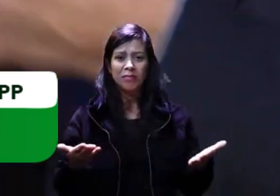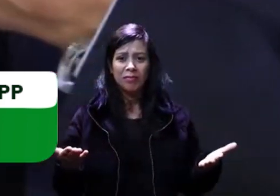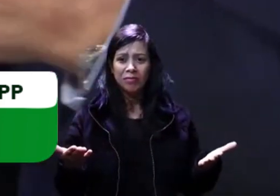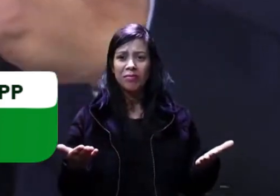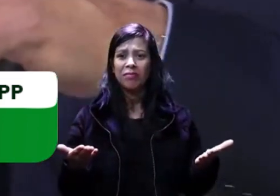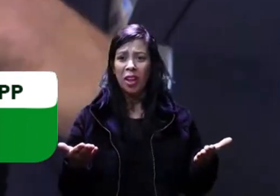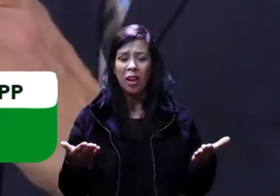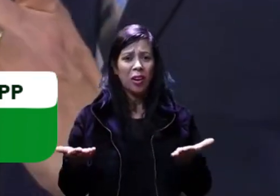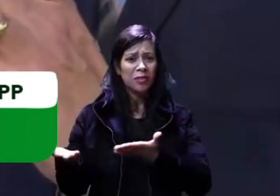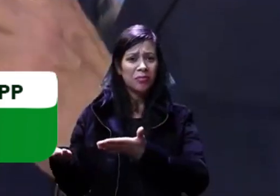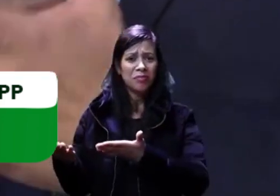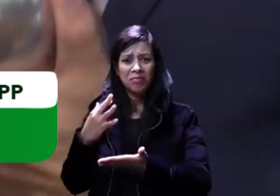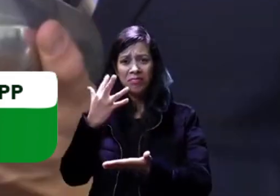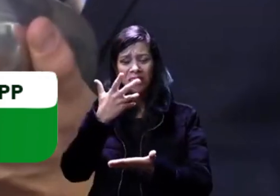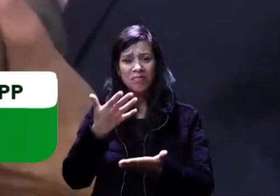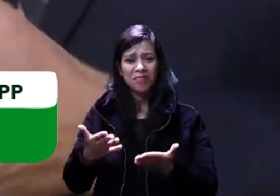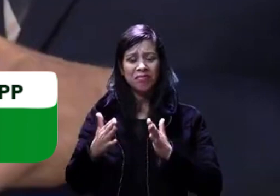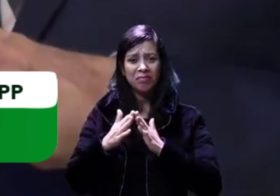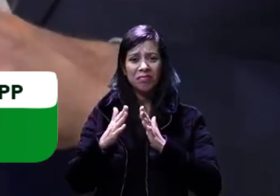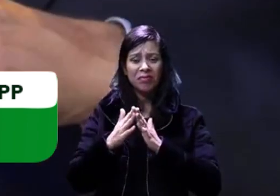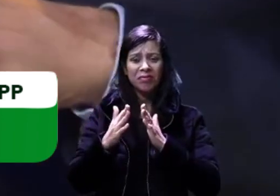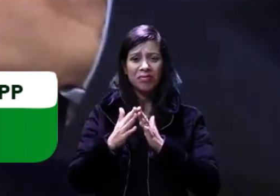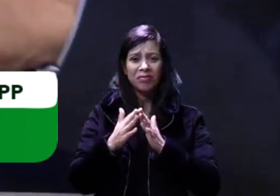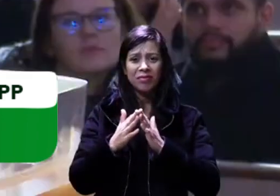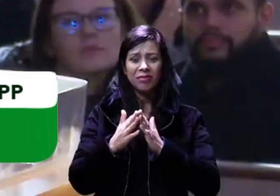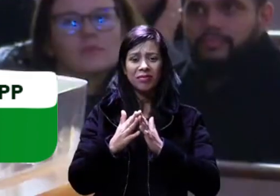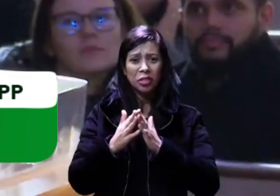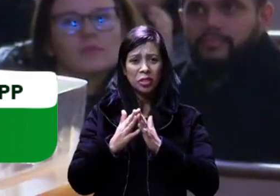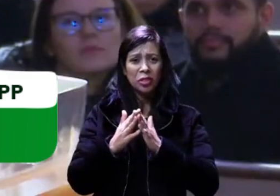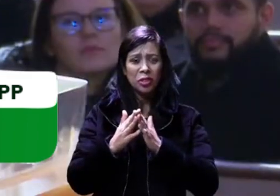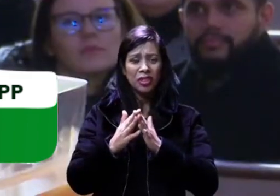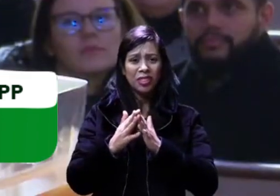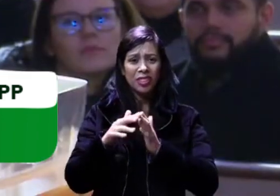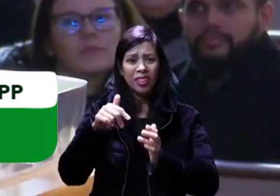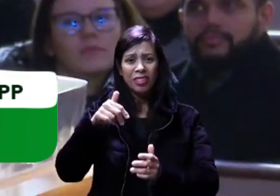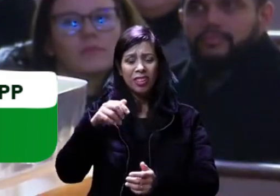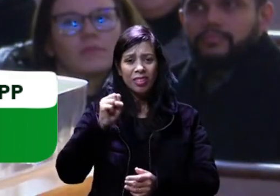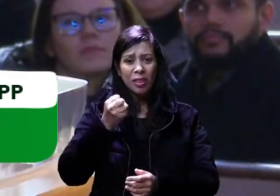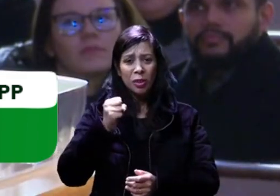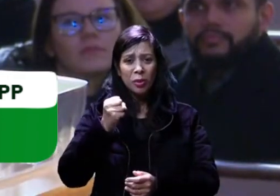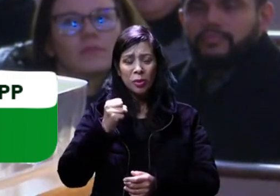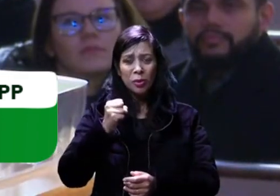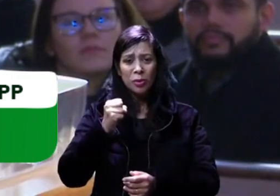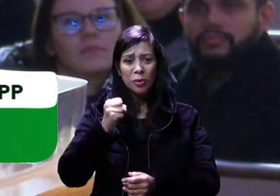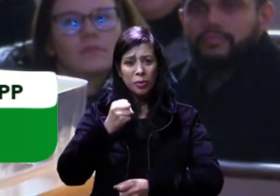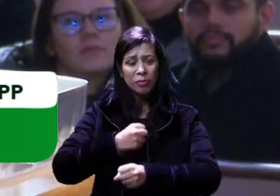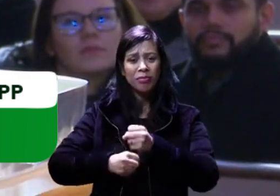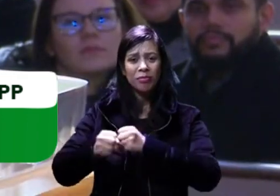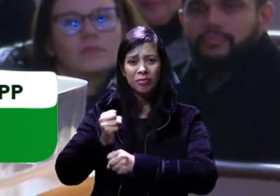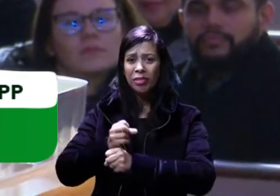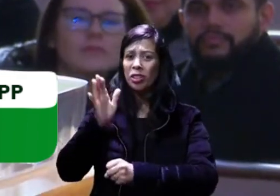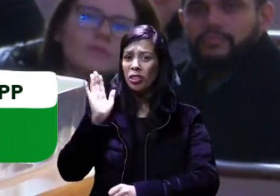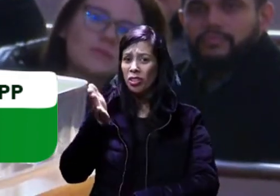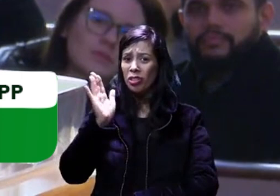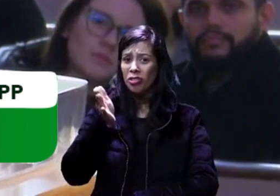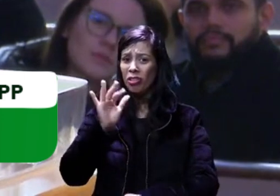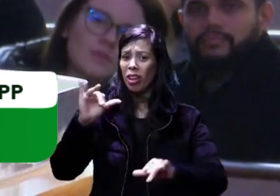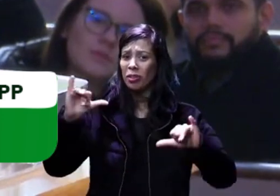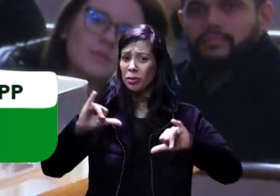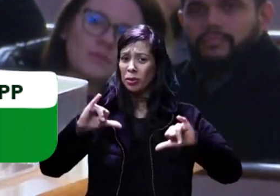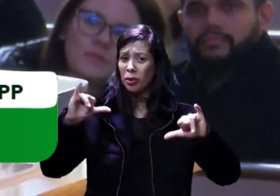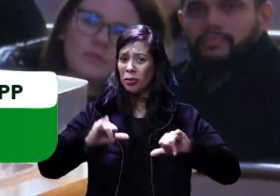está em casa, 78 anos. Esse cantil aqui passou por muita coisa, né?